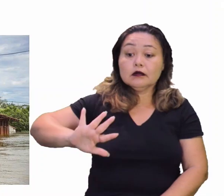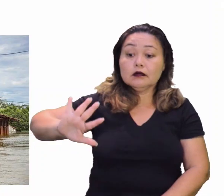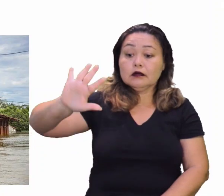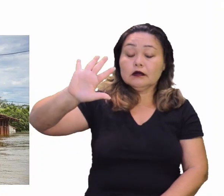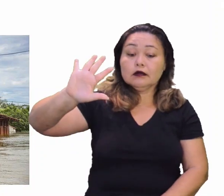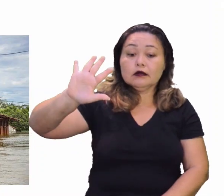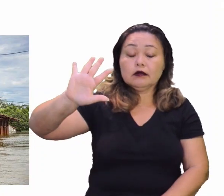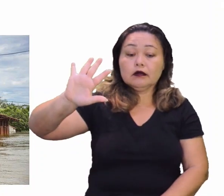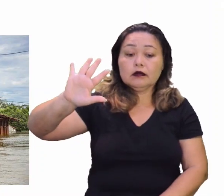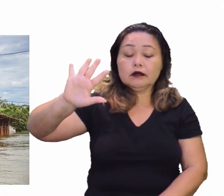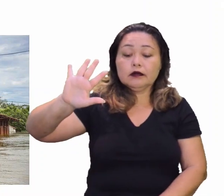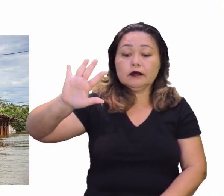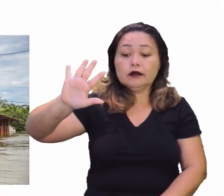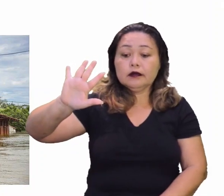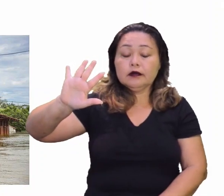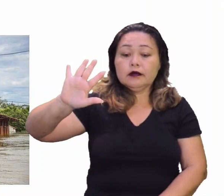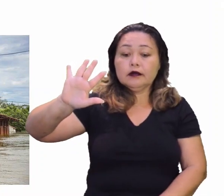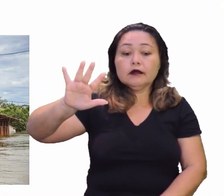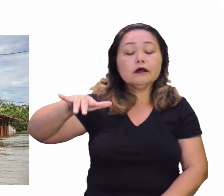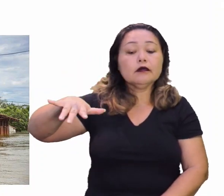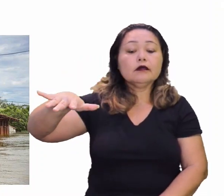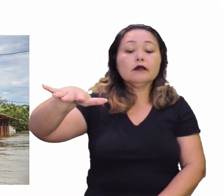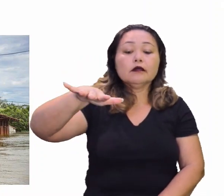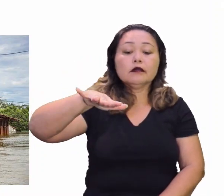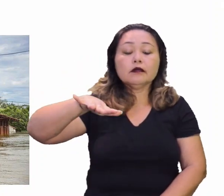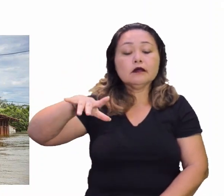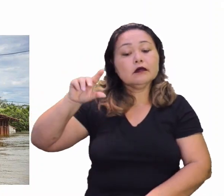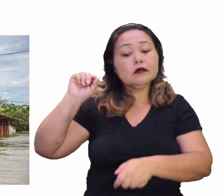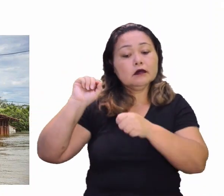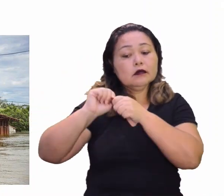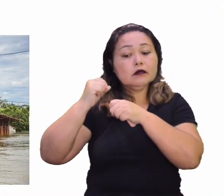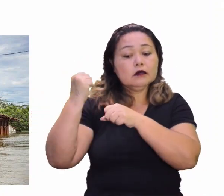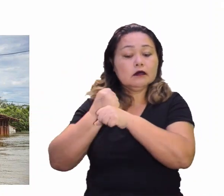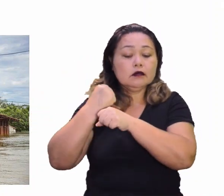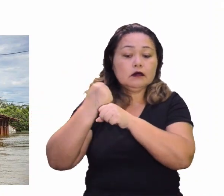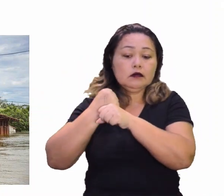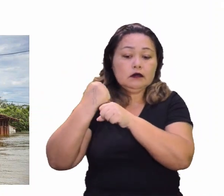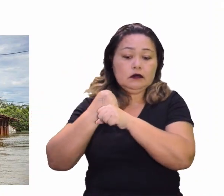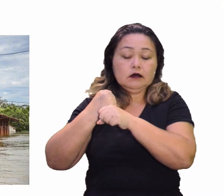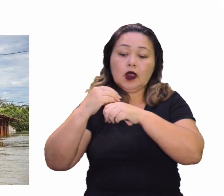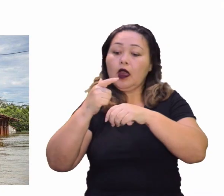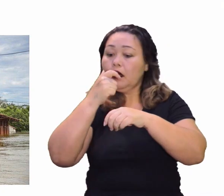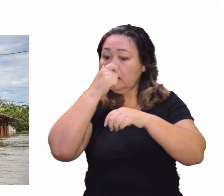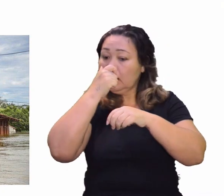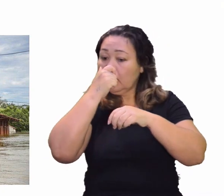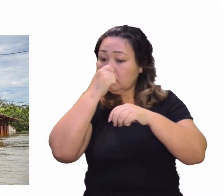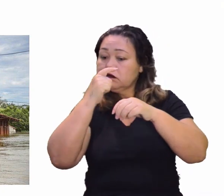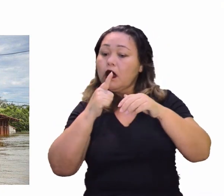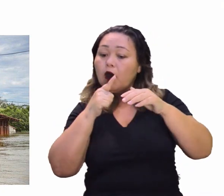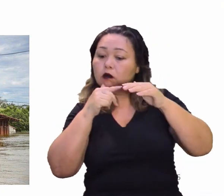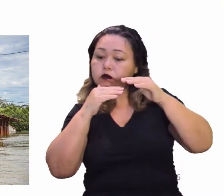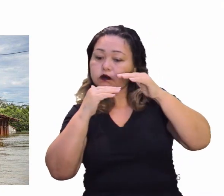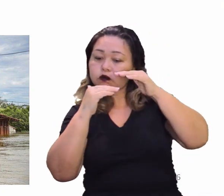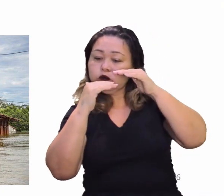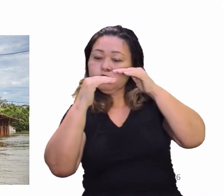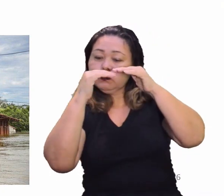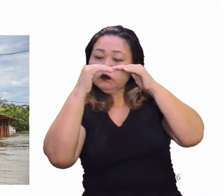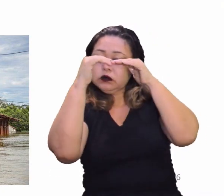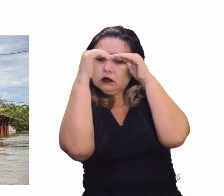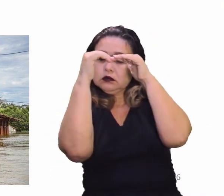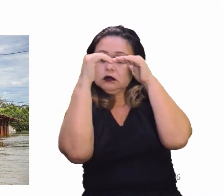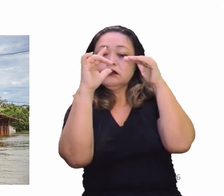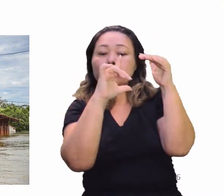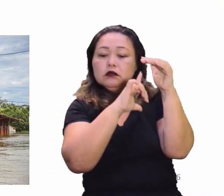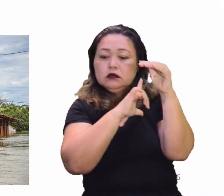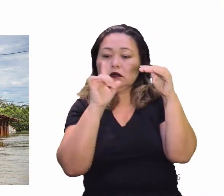imagem da área onde foi feita essa construção, né? Aquela inundação que teve histórica